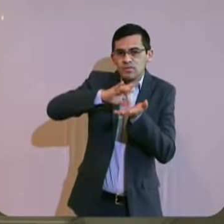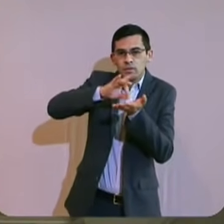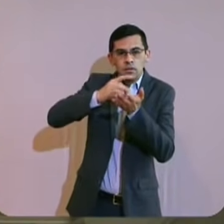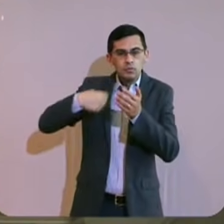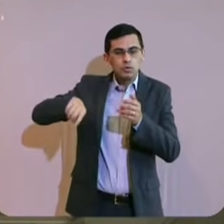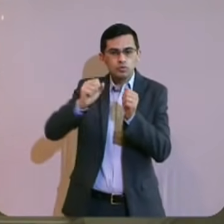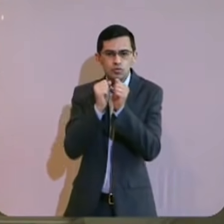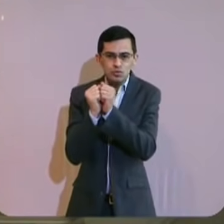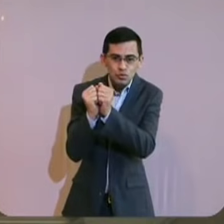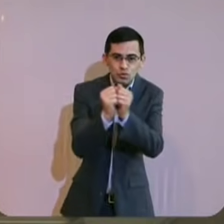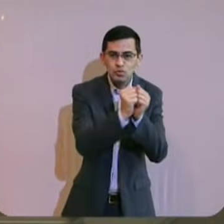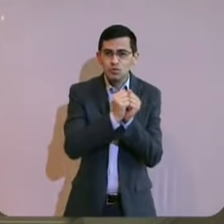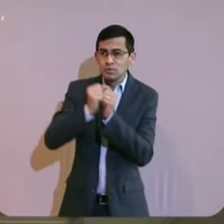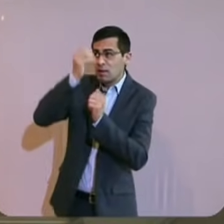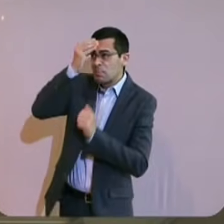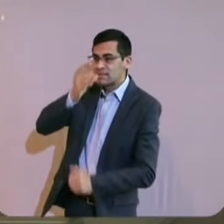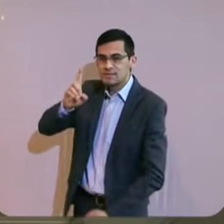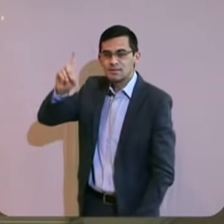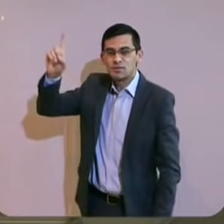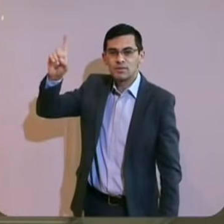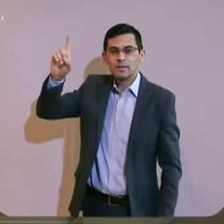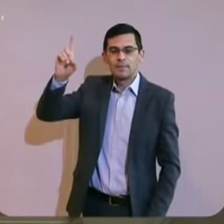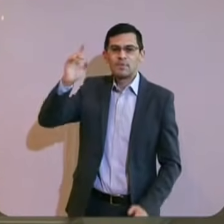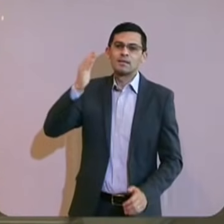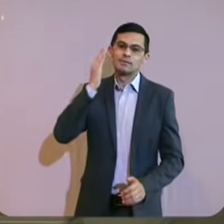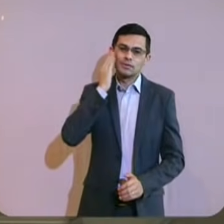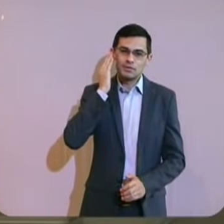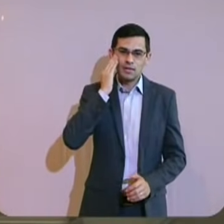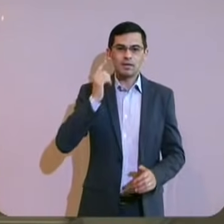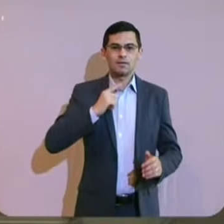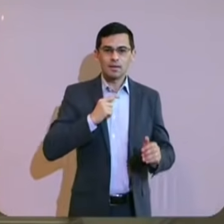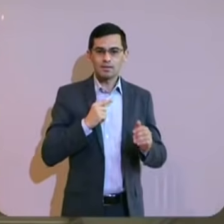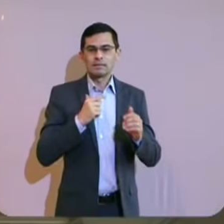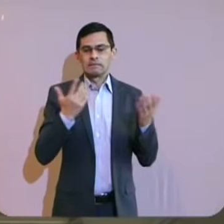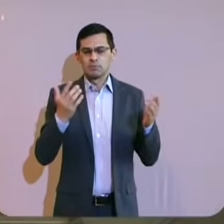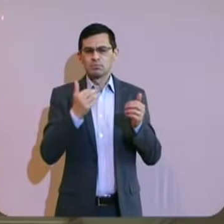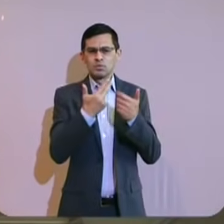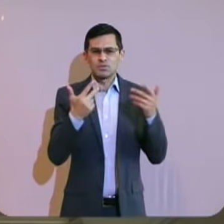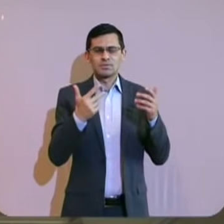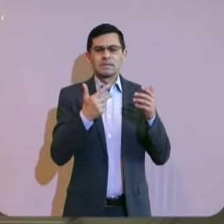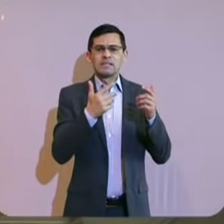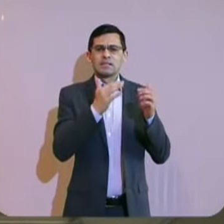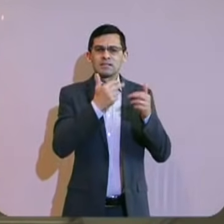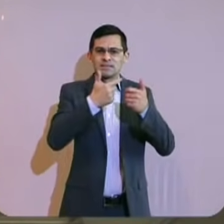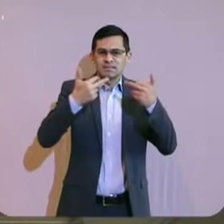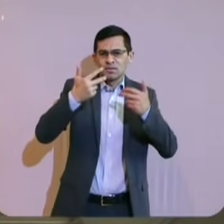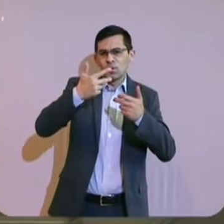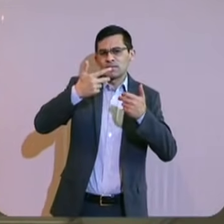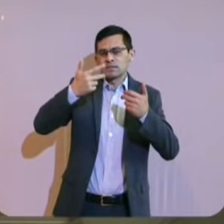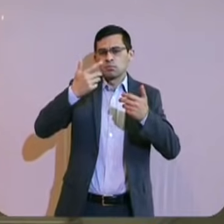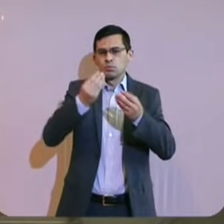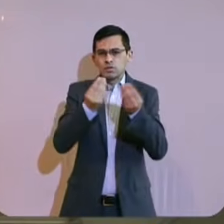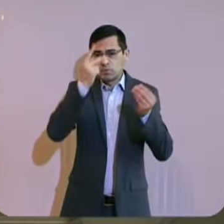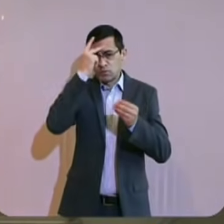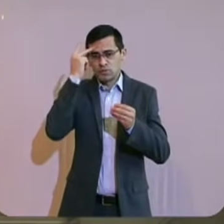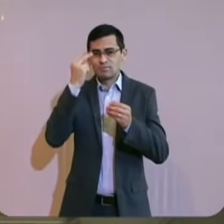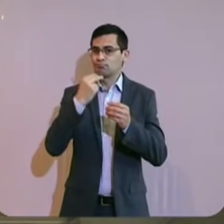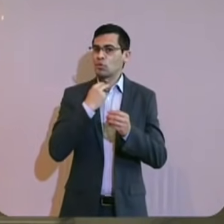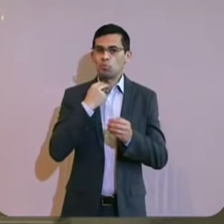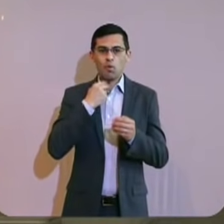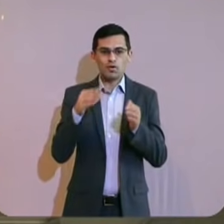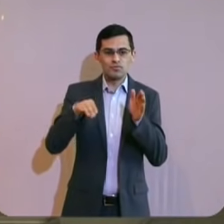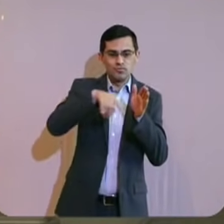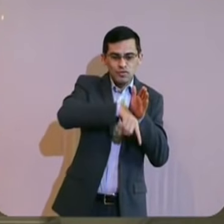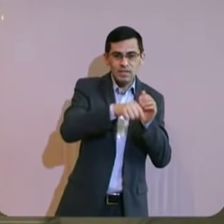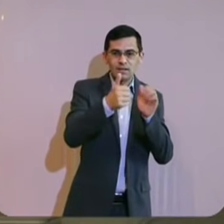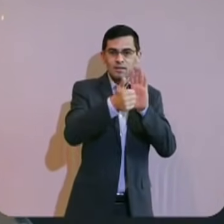estar junto na presença do Senhor. Eu sei que ainda com muitas limitações, muitos dos irmãos não devem